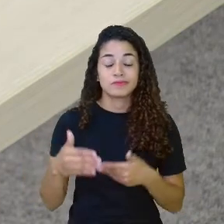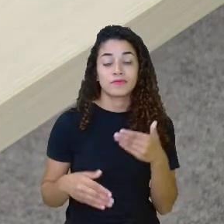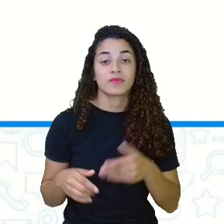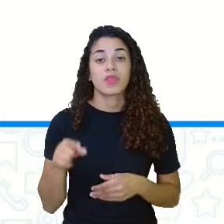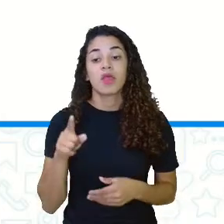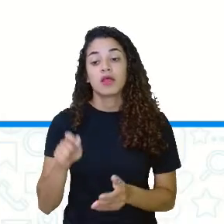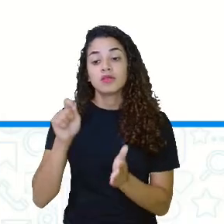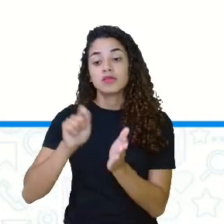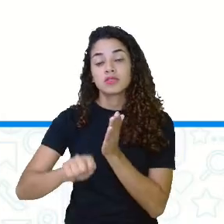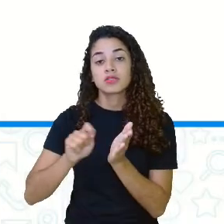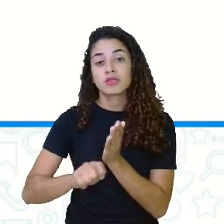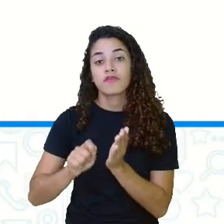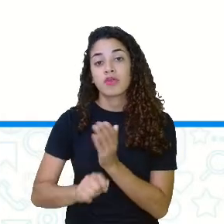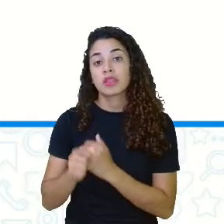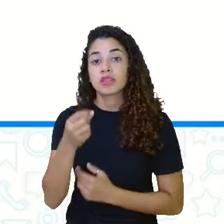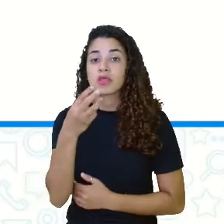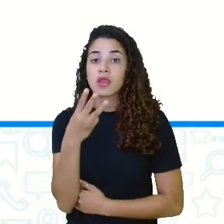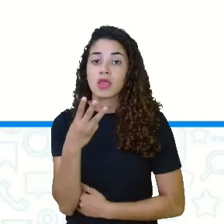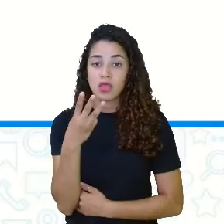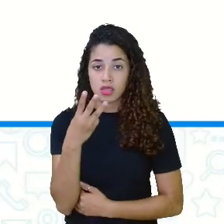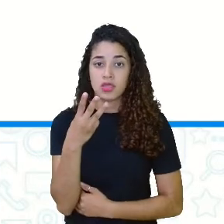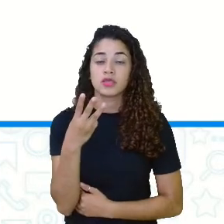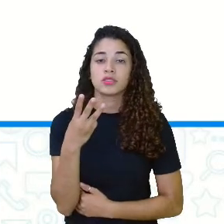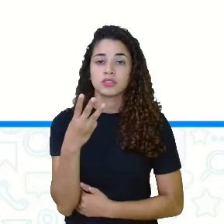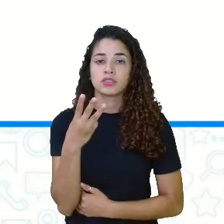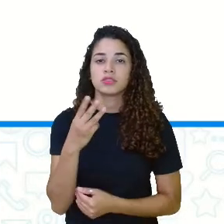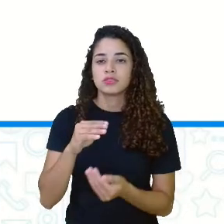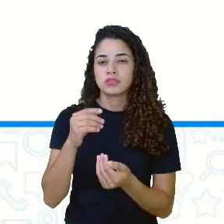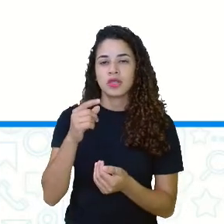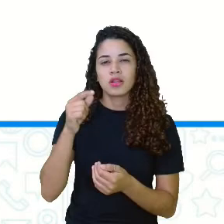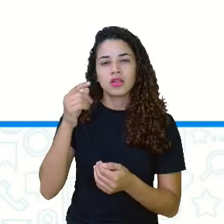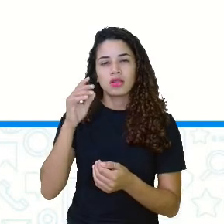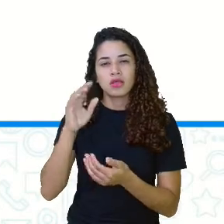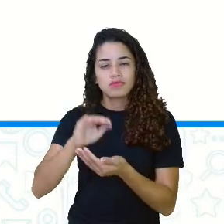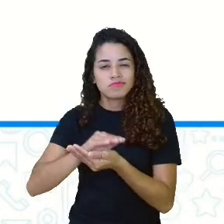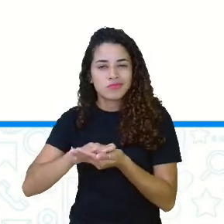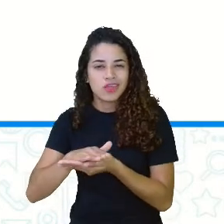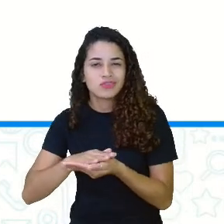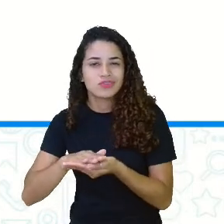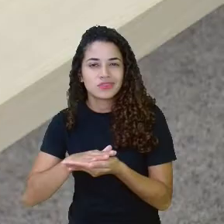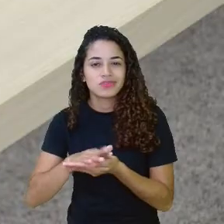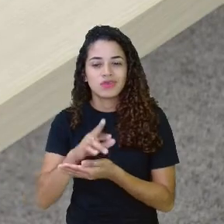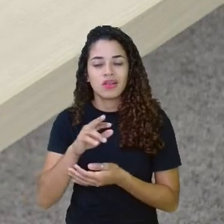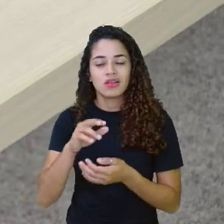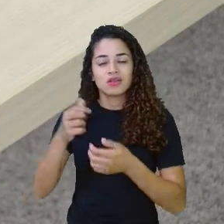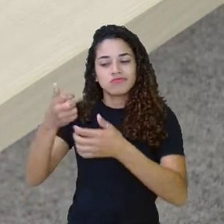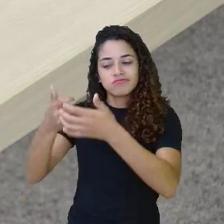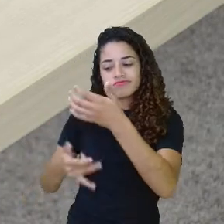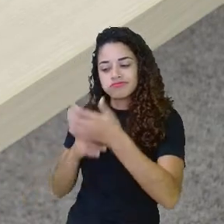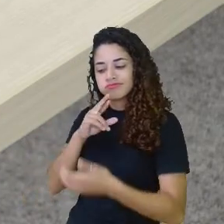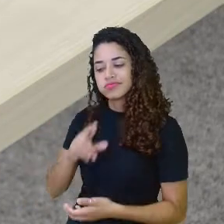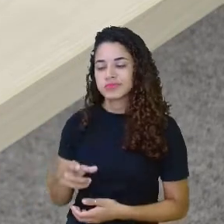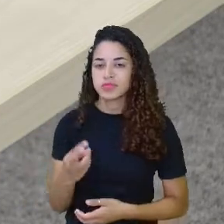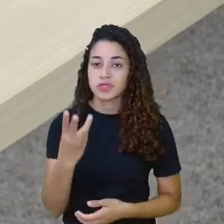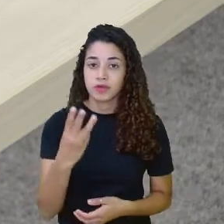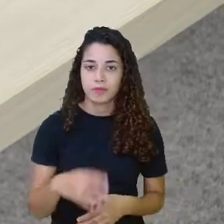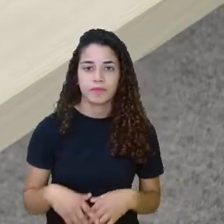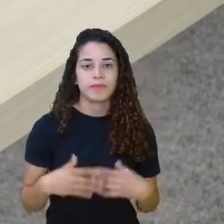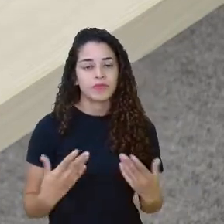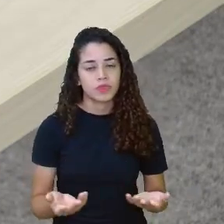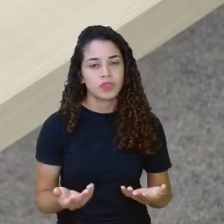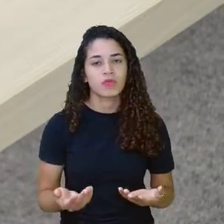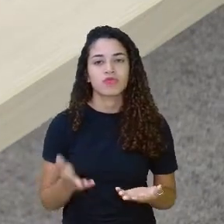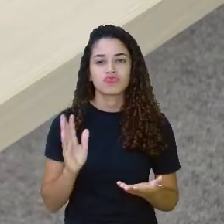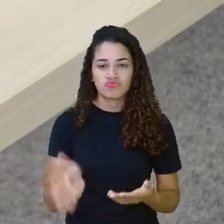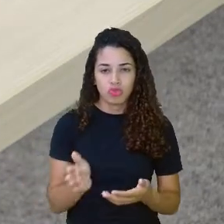tinham escrito o número 3, na questão aí dos beijinhos da Rita. Foi, olha só, eu já dividi 2, né,